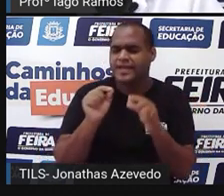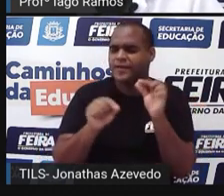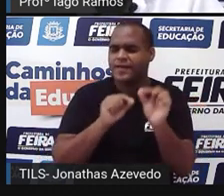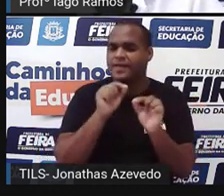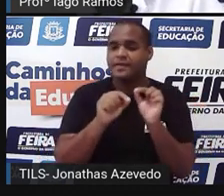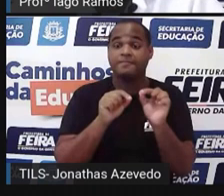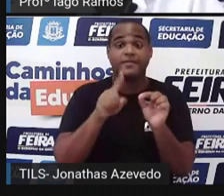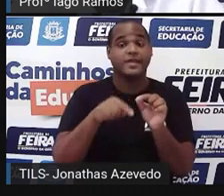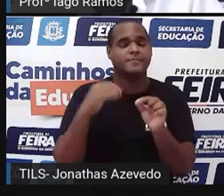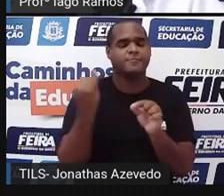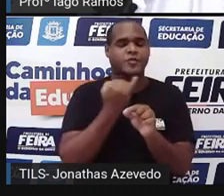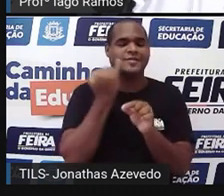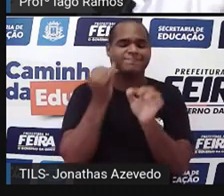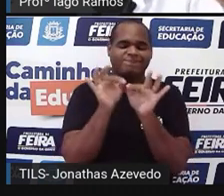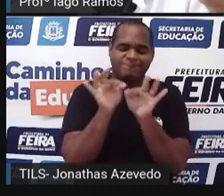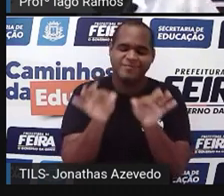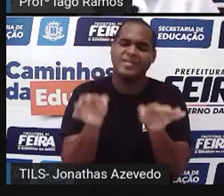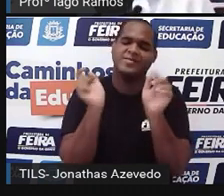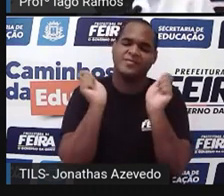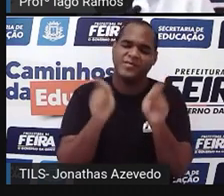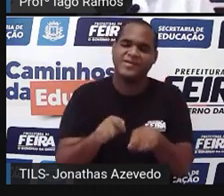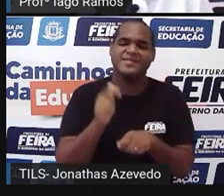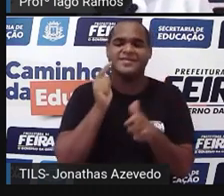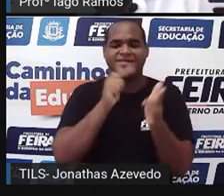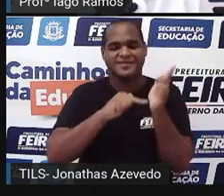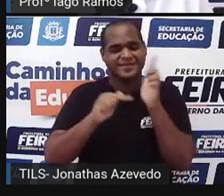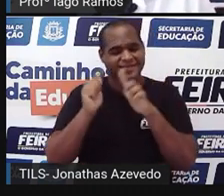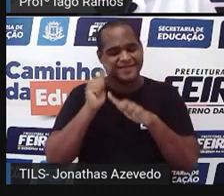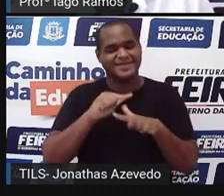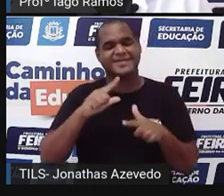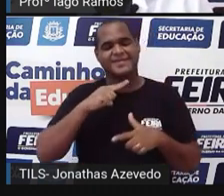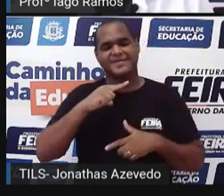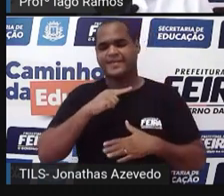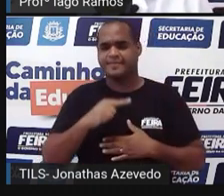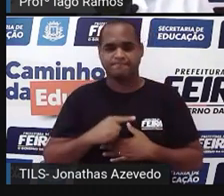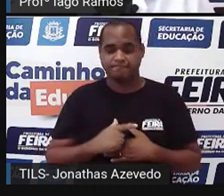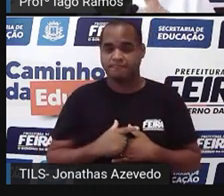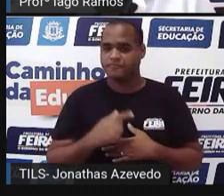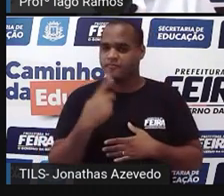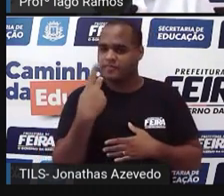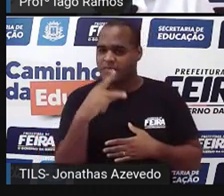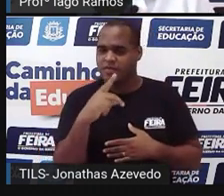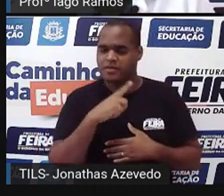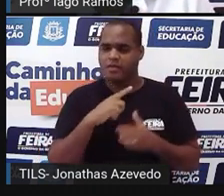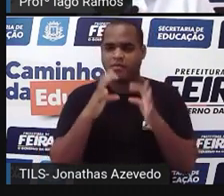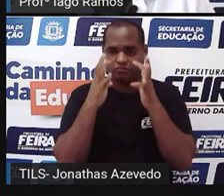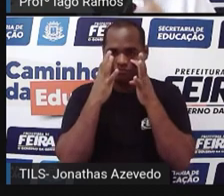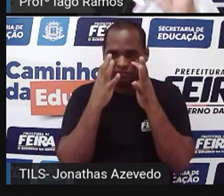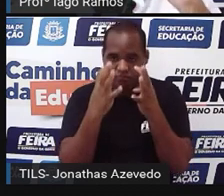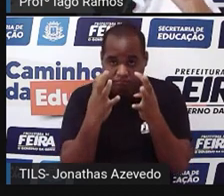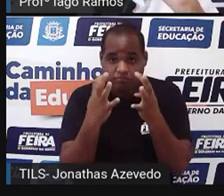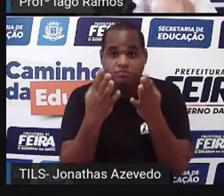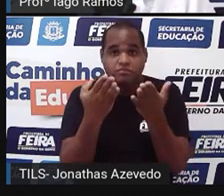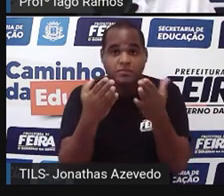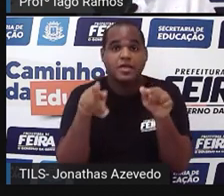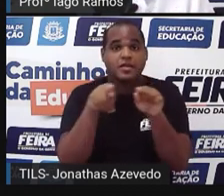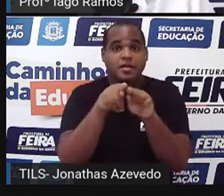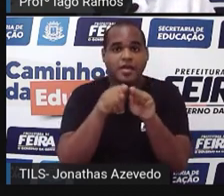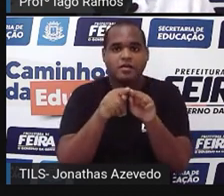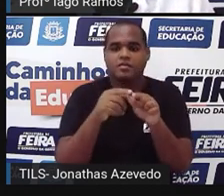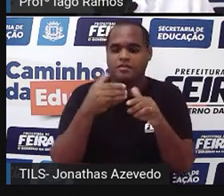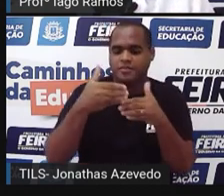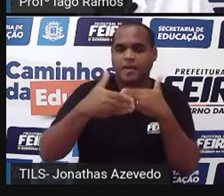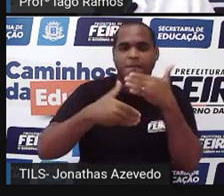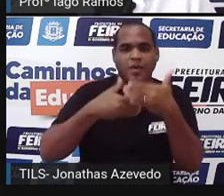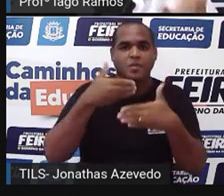muito simples de ser feito tá bom basta a gente tem um pouquinho de atenção aqui seguir os